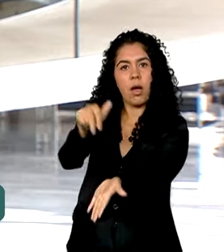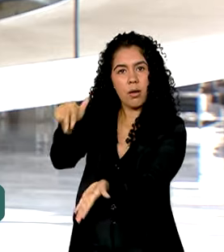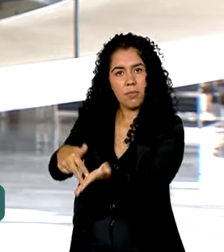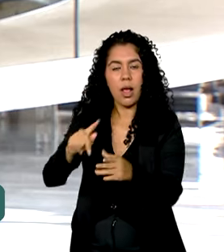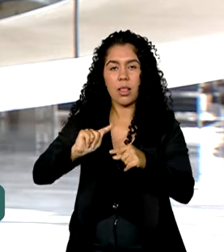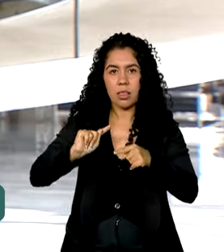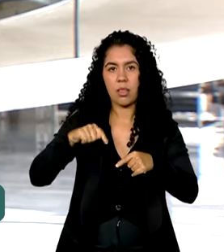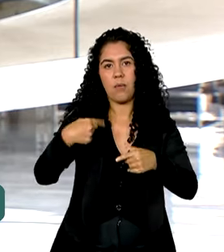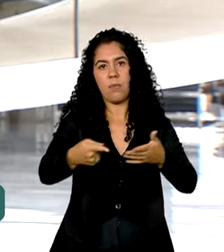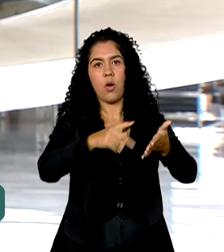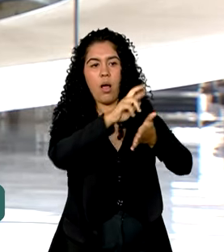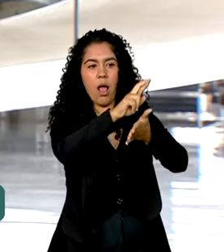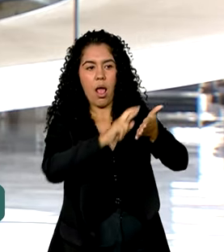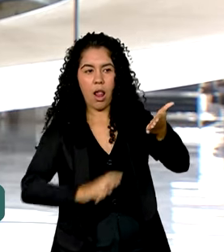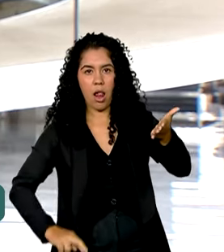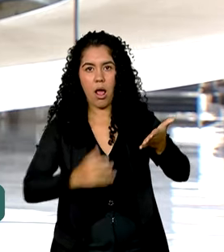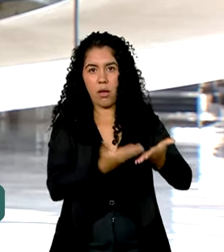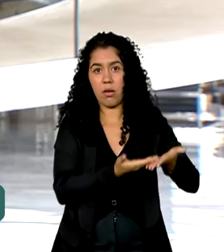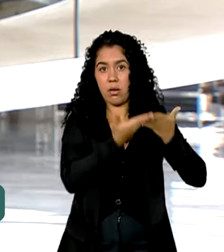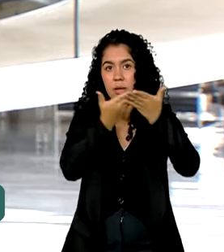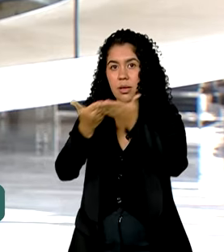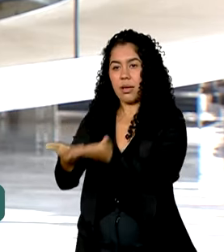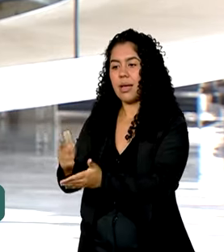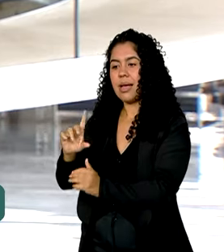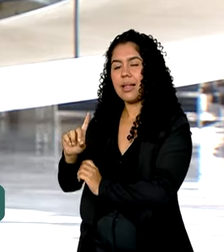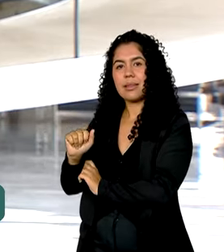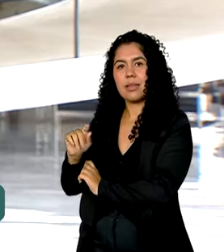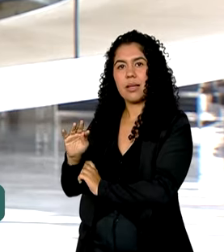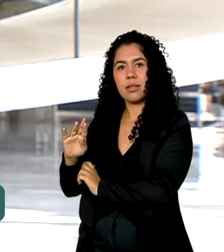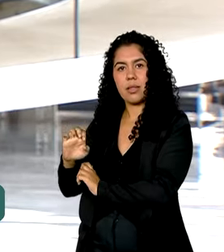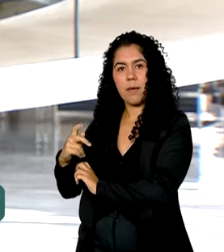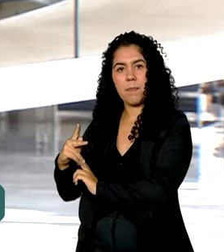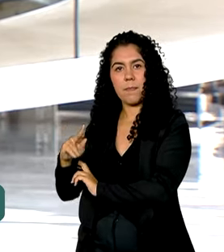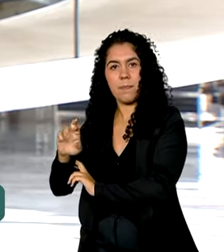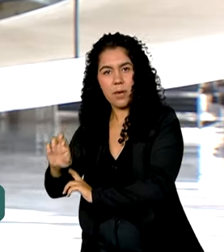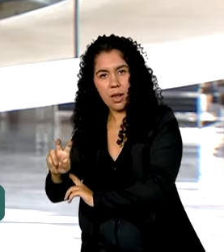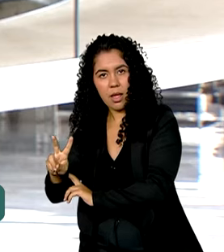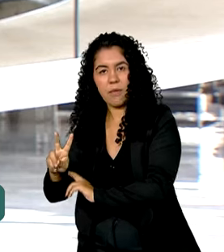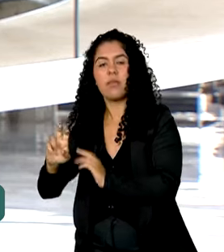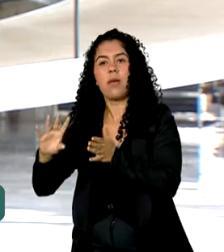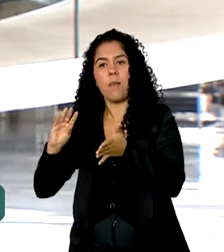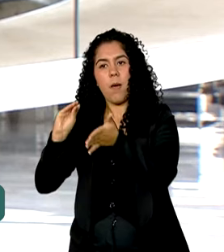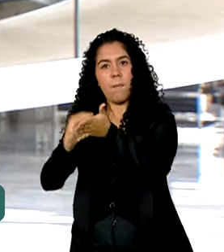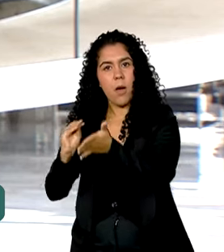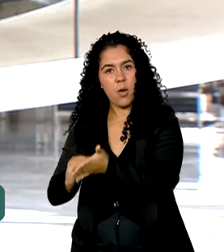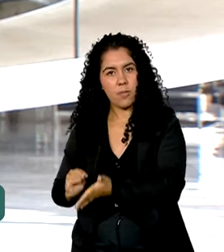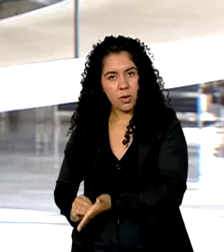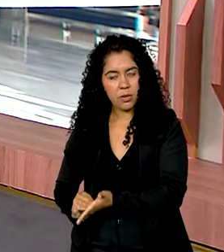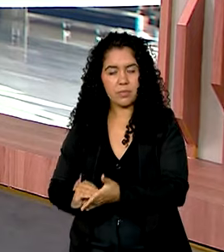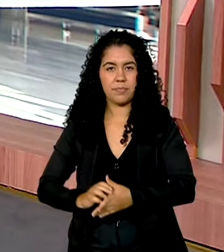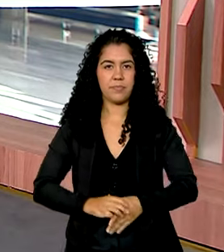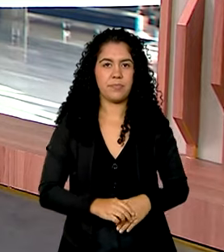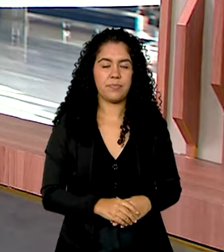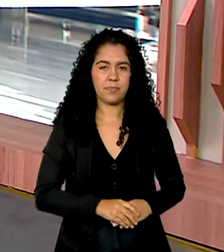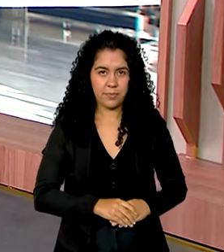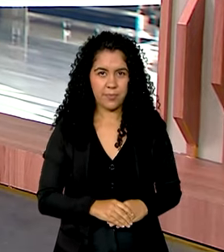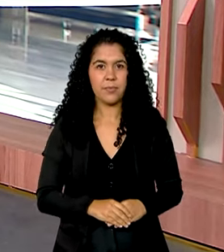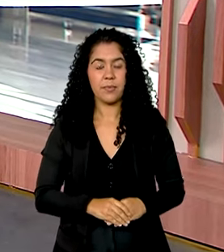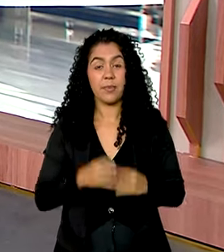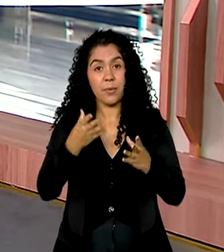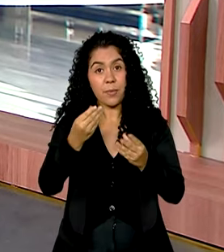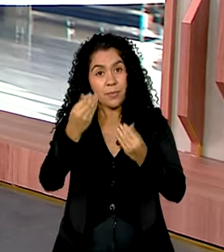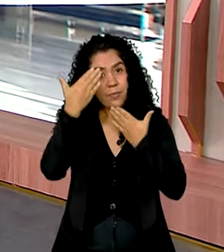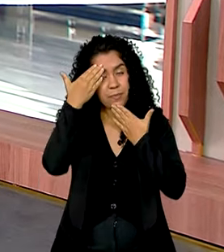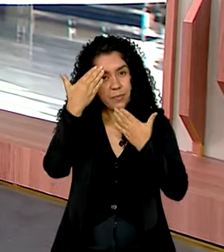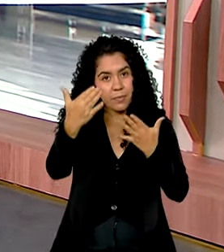relatório que vai ser encaminhado para a Dataprev com a inclusão dessas cidades, dessas famílias. Voltamos com você, Renata. Tá certo, Márcia.